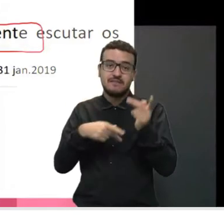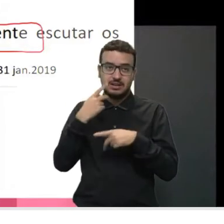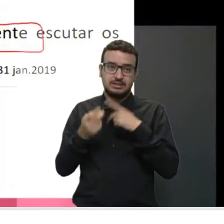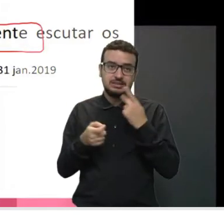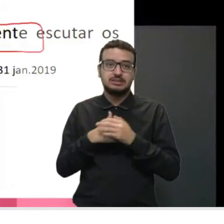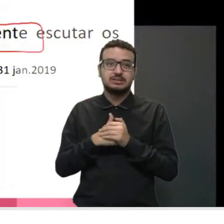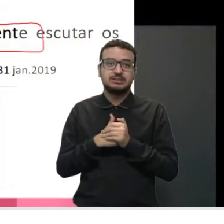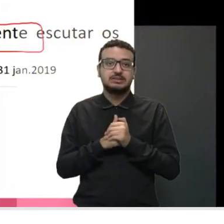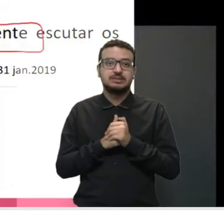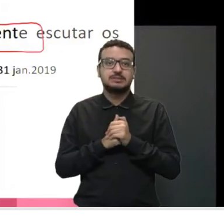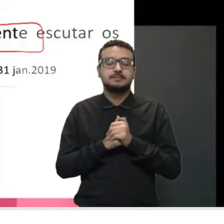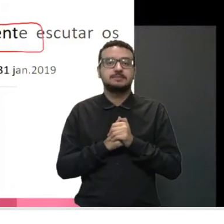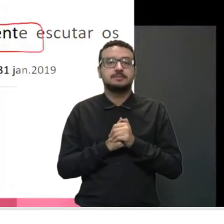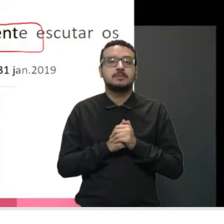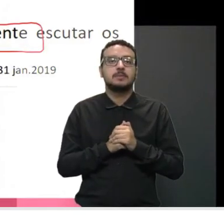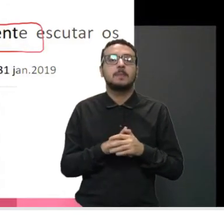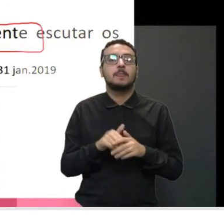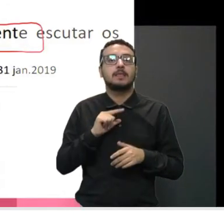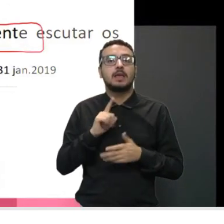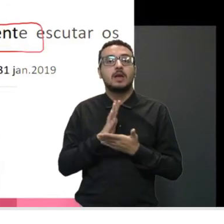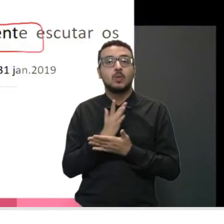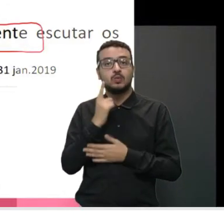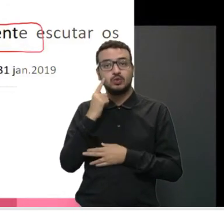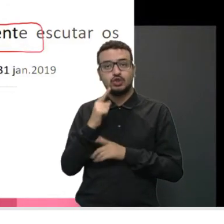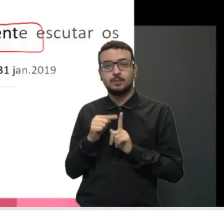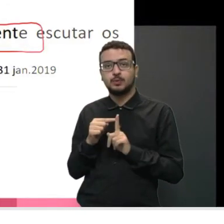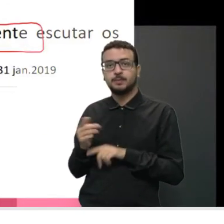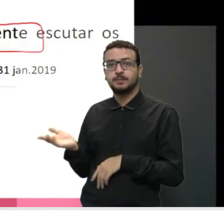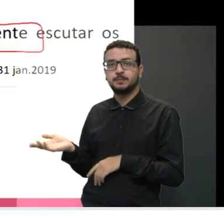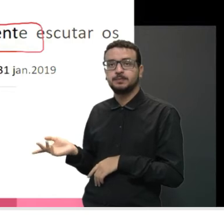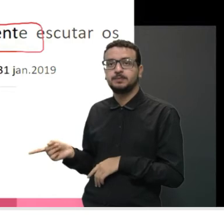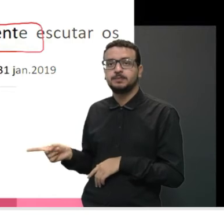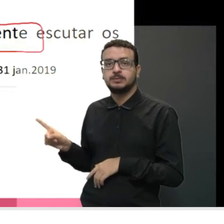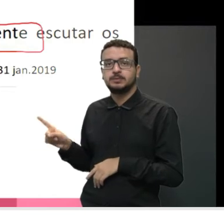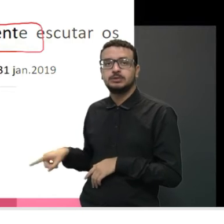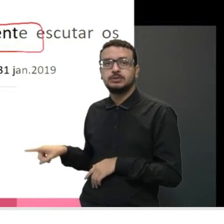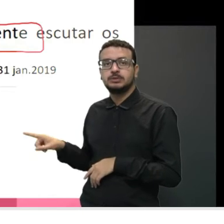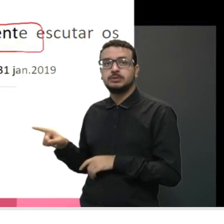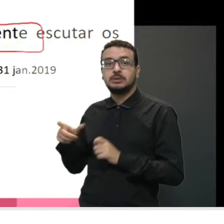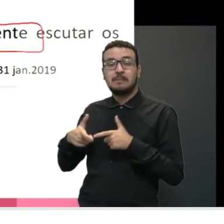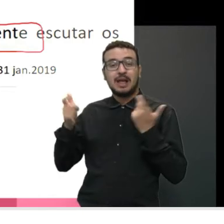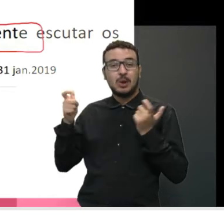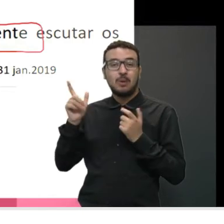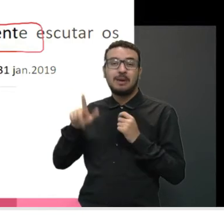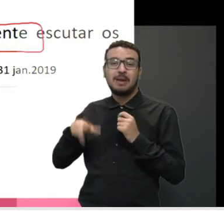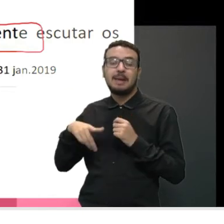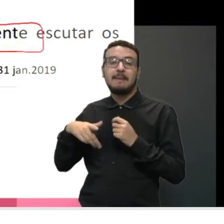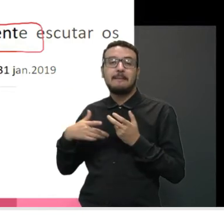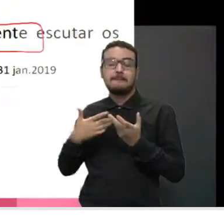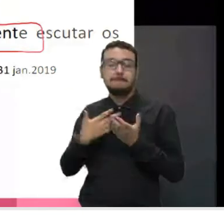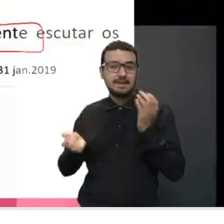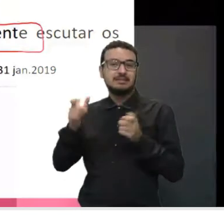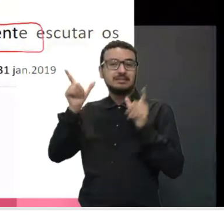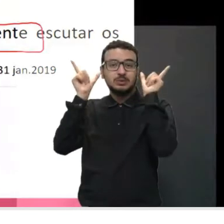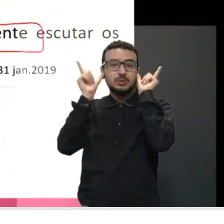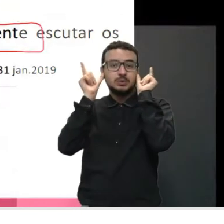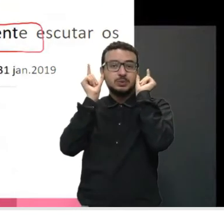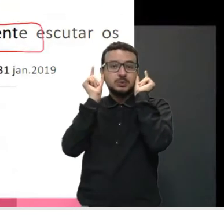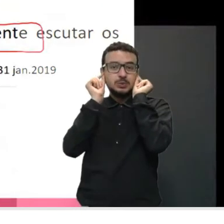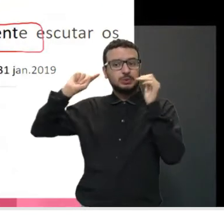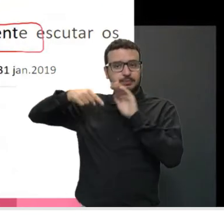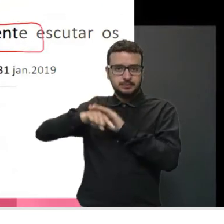aparelhos auditivos. Os maiores são para perdas auditivas acentuadas. Então, perda auditiva severa,